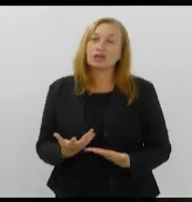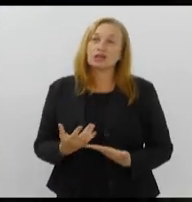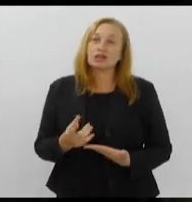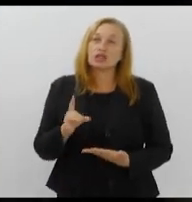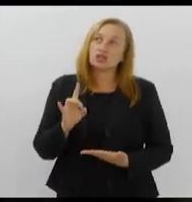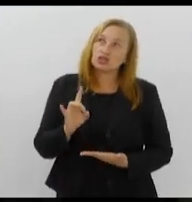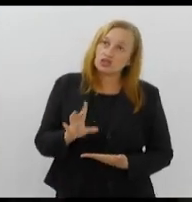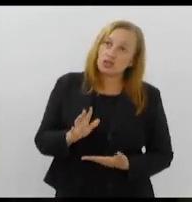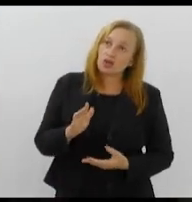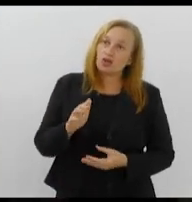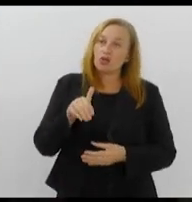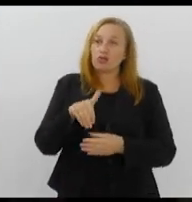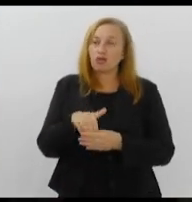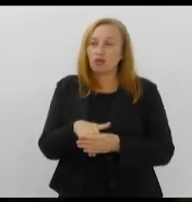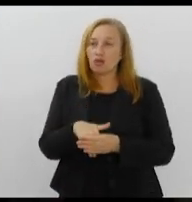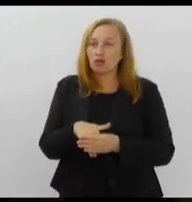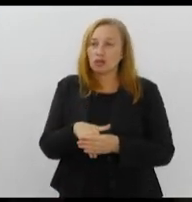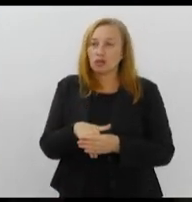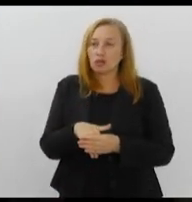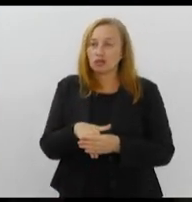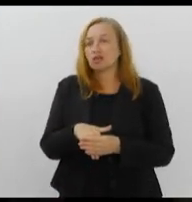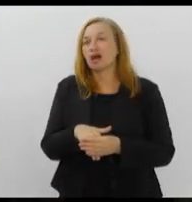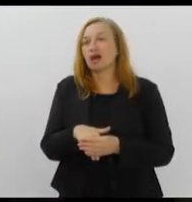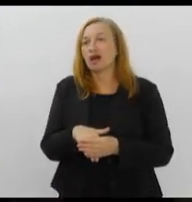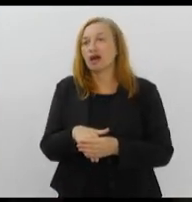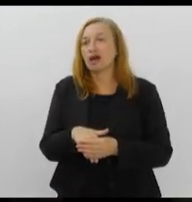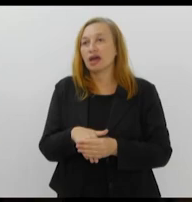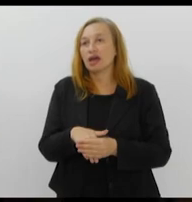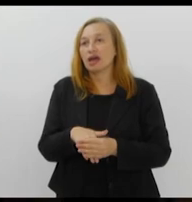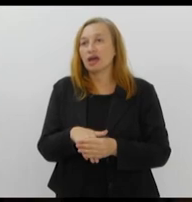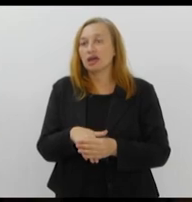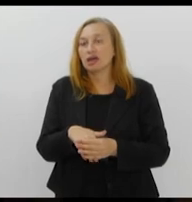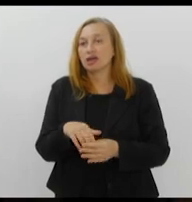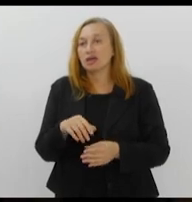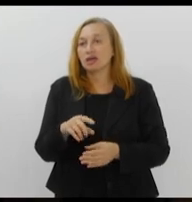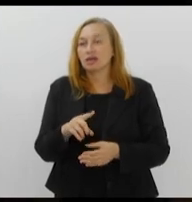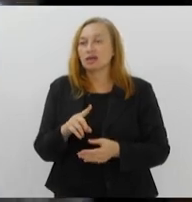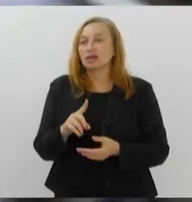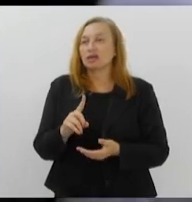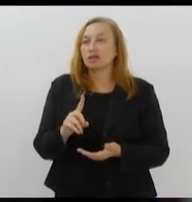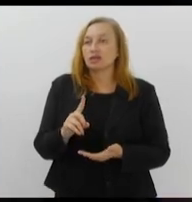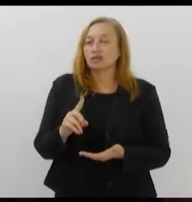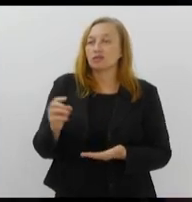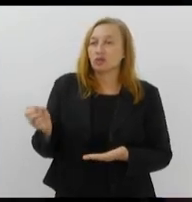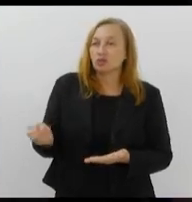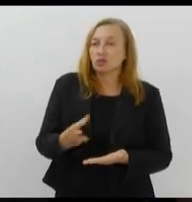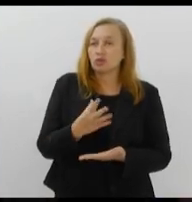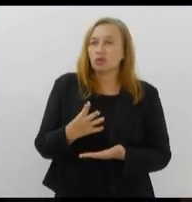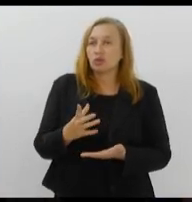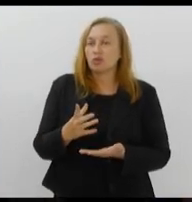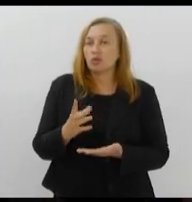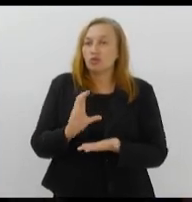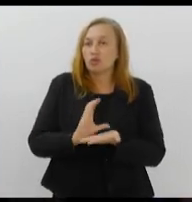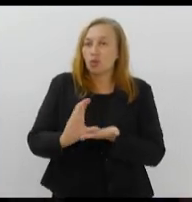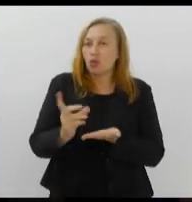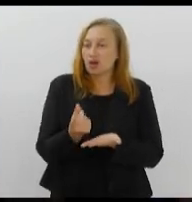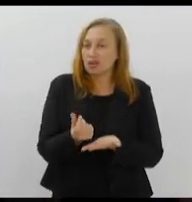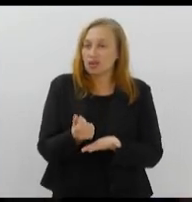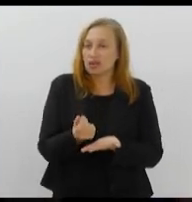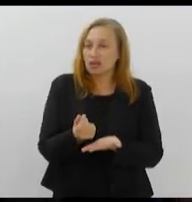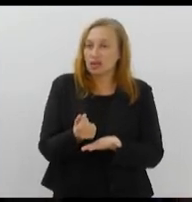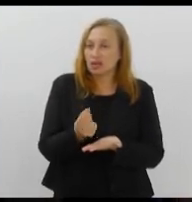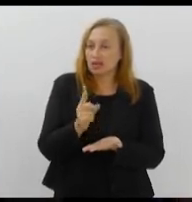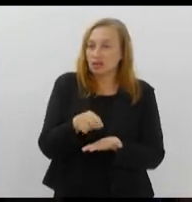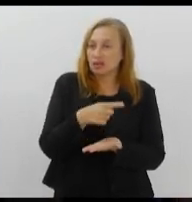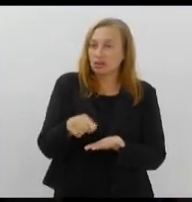votar abertura de mão de receita, daqui a pouco vem a privatização de um novo ativo do Estado e o equilíbrio fiscal